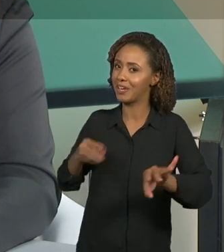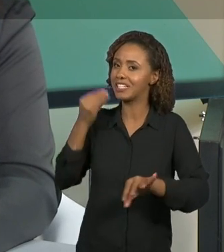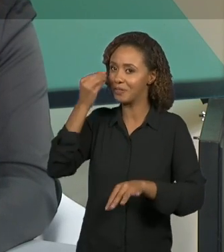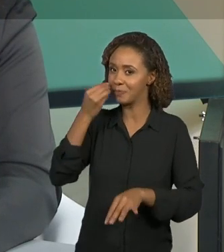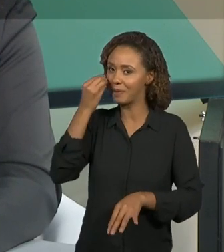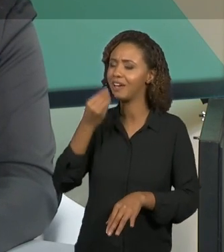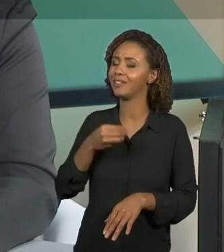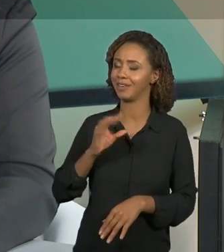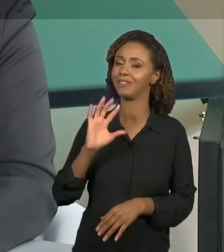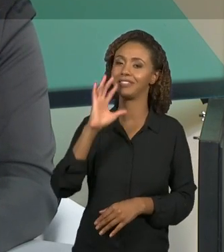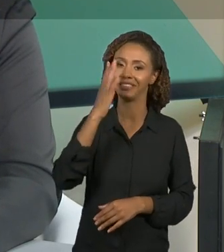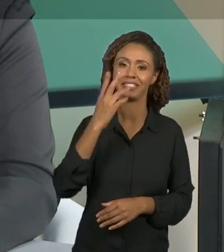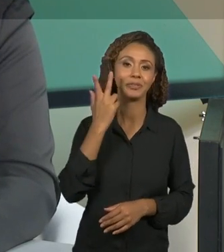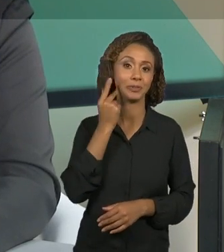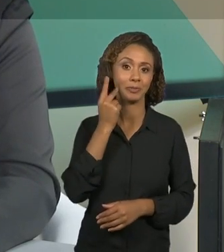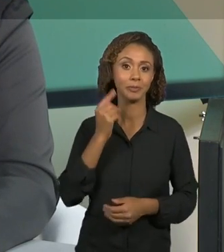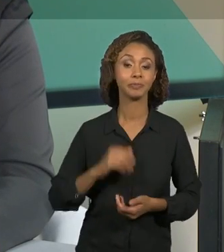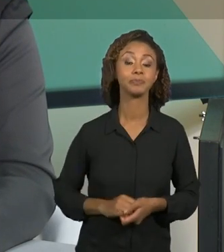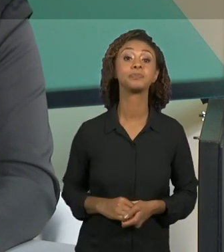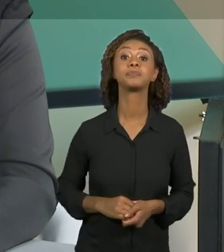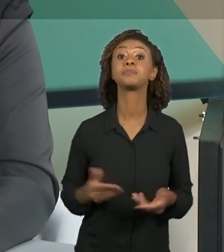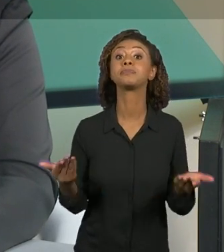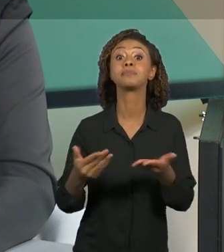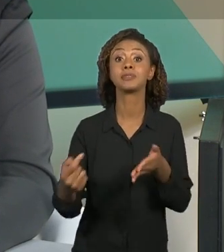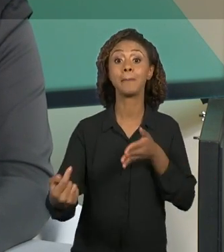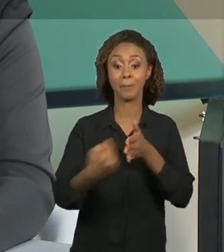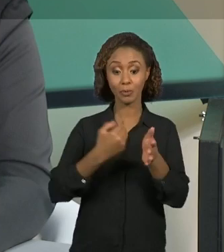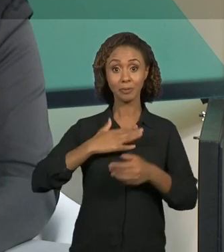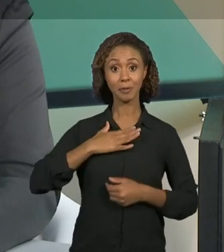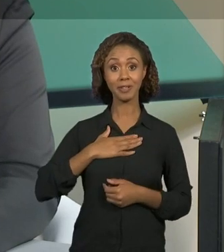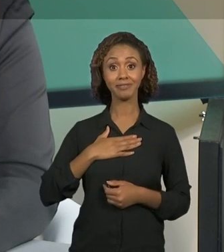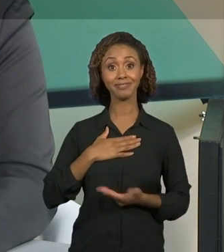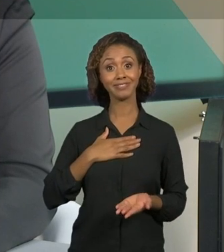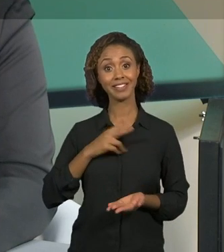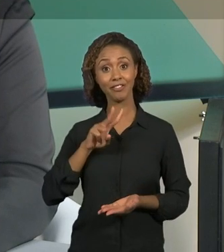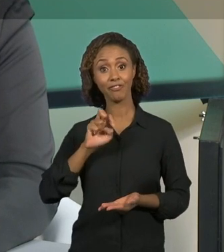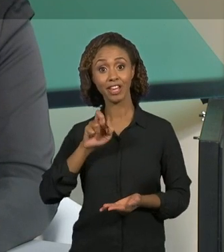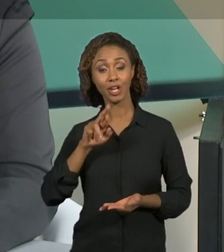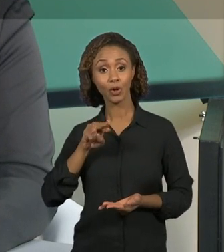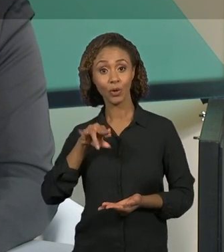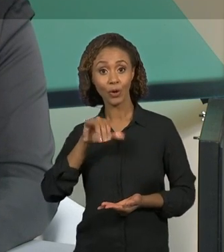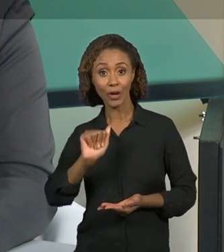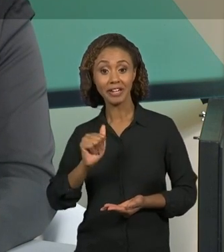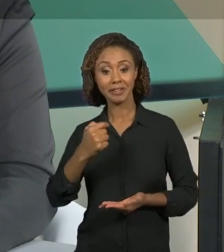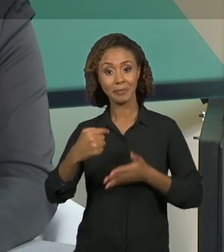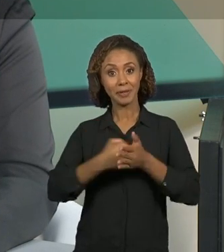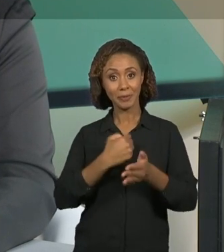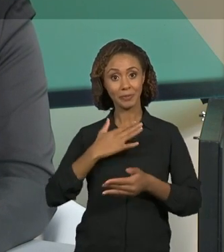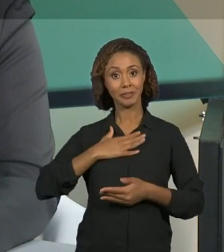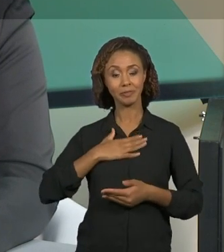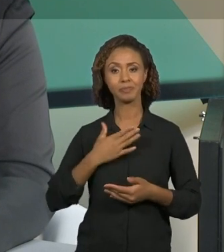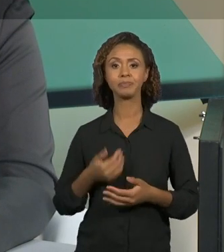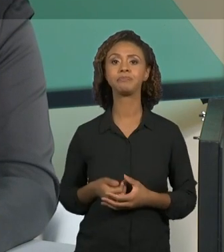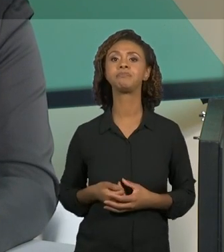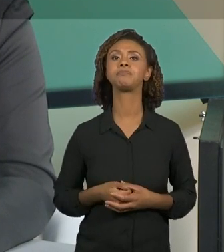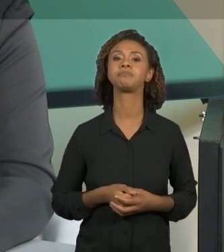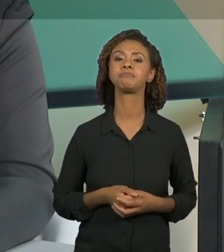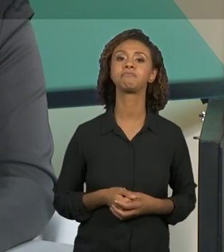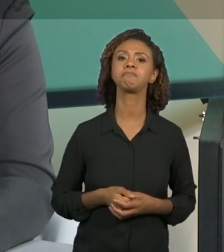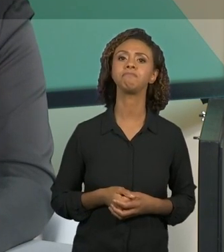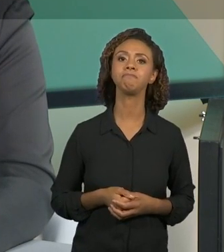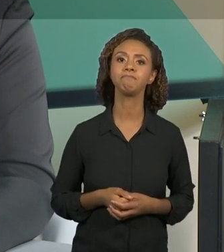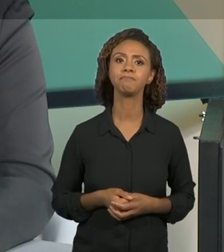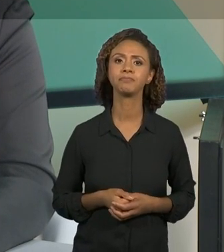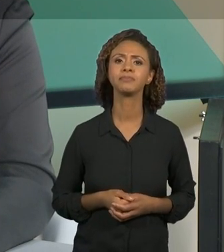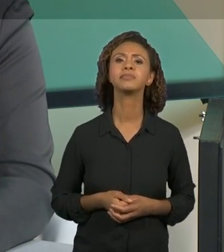distância e isso acontece agora tem uma pergunta para mim ou para verônica verônica cristiano pergunta para mim se